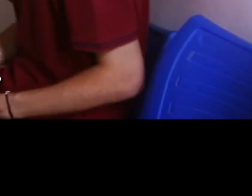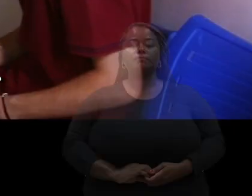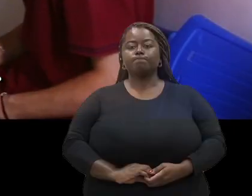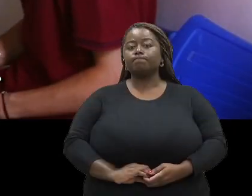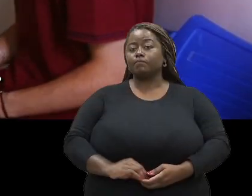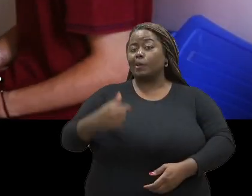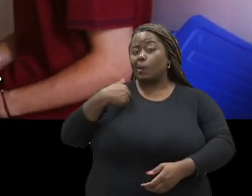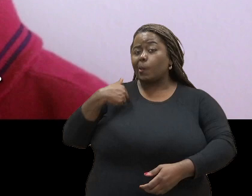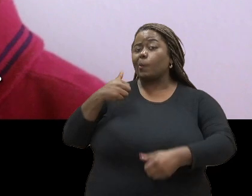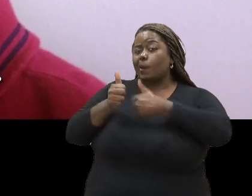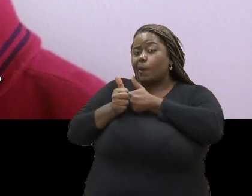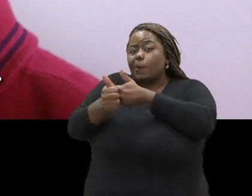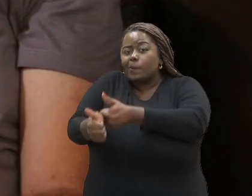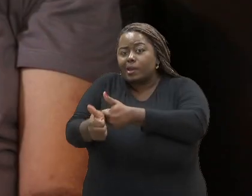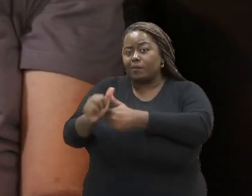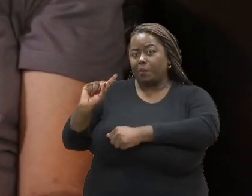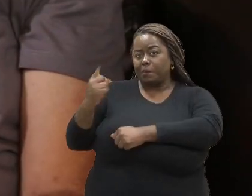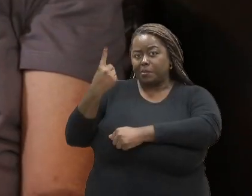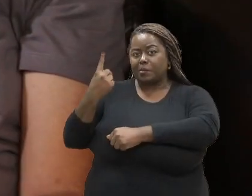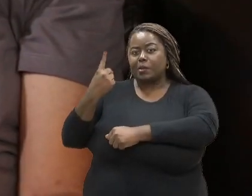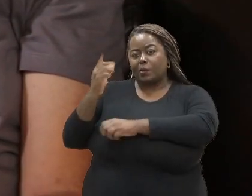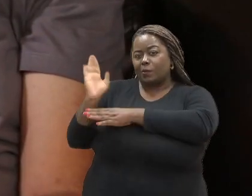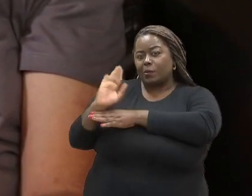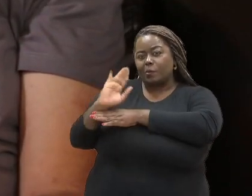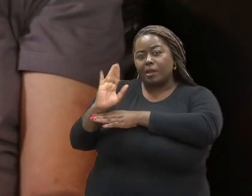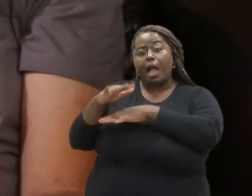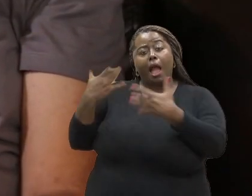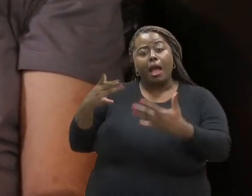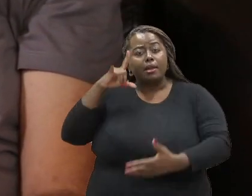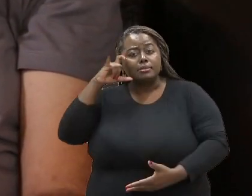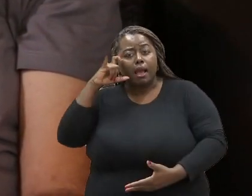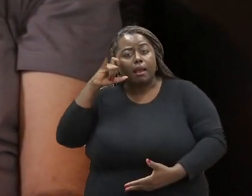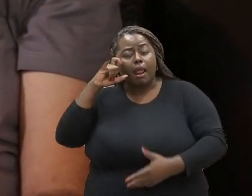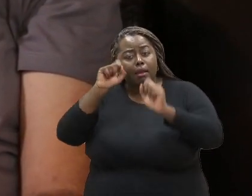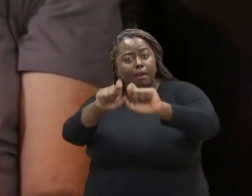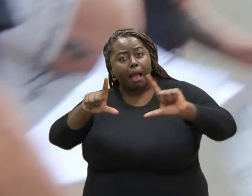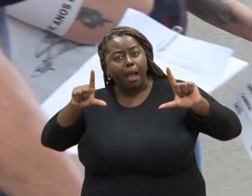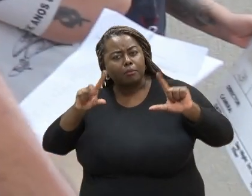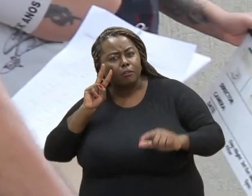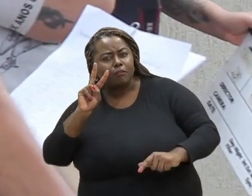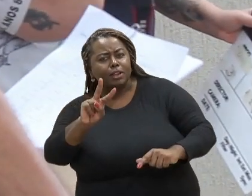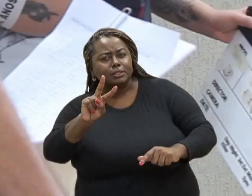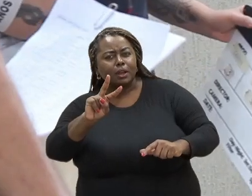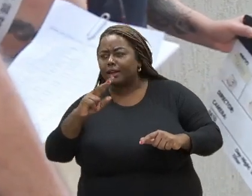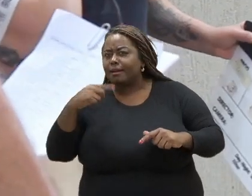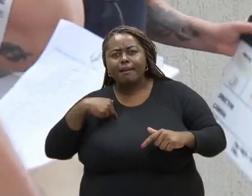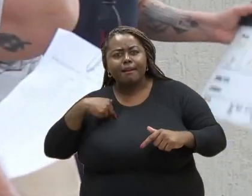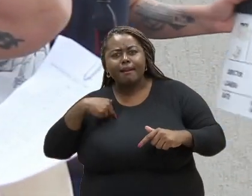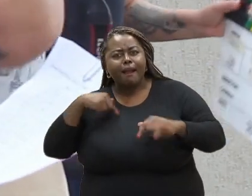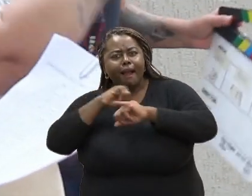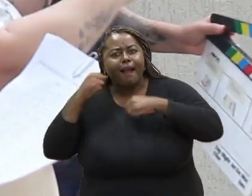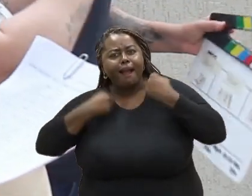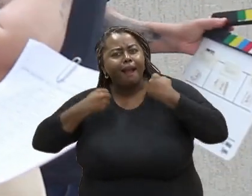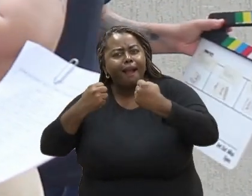Eu acompanhava o meu primeiro filme. Não é que um dia eu abro o Instagram e tem lá a chamada, né? Eu corri, fiz